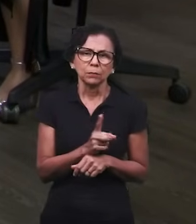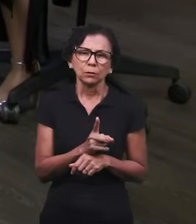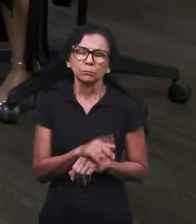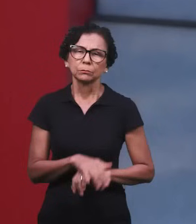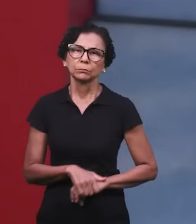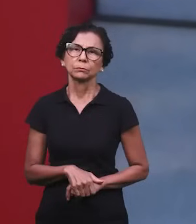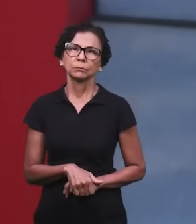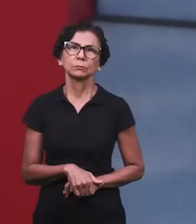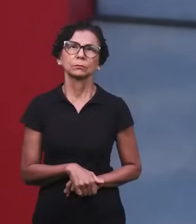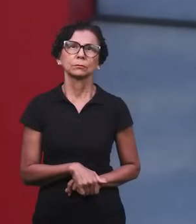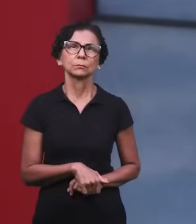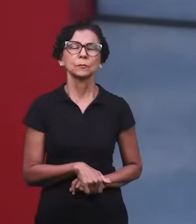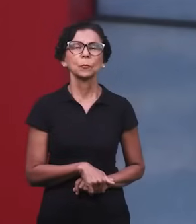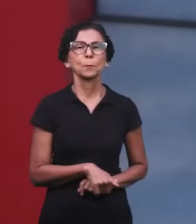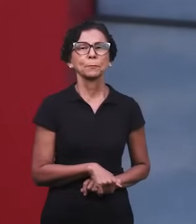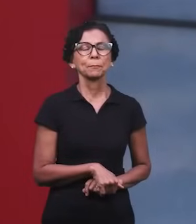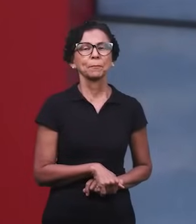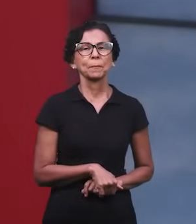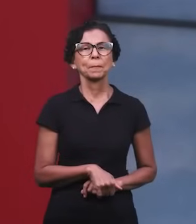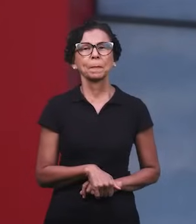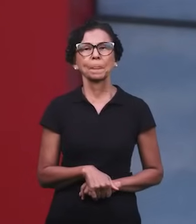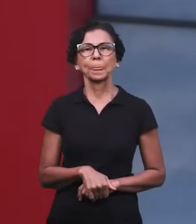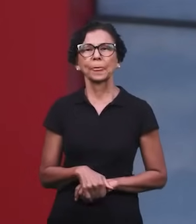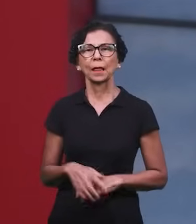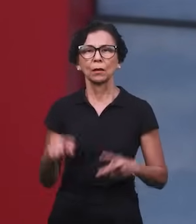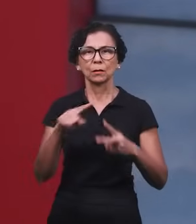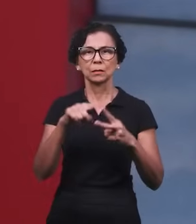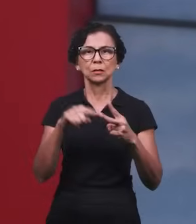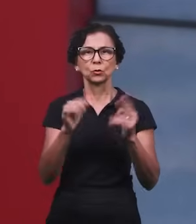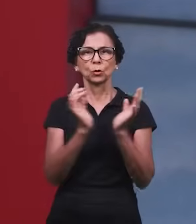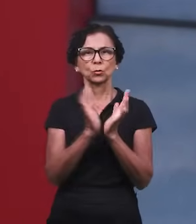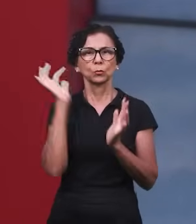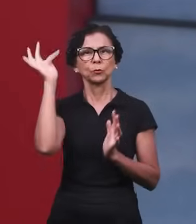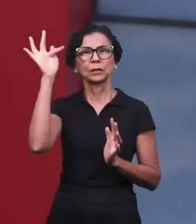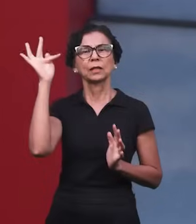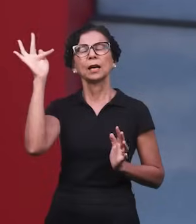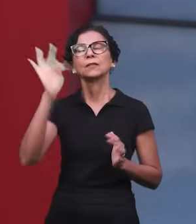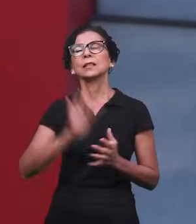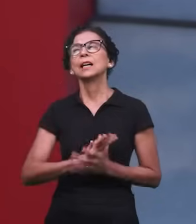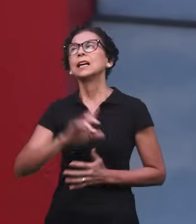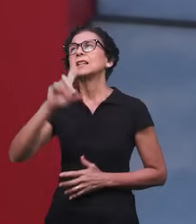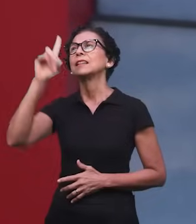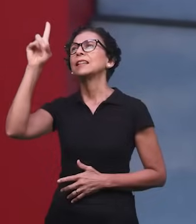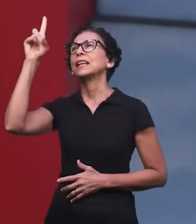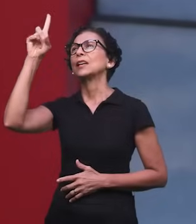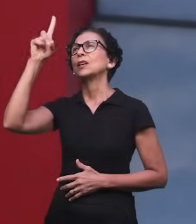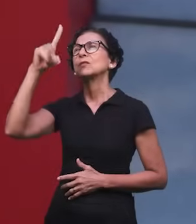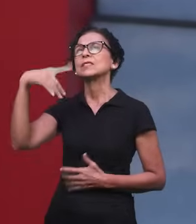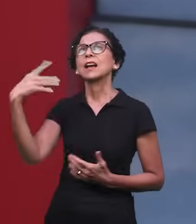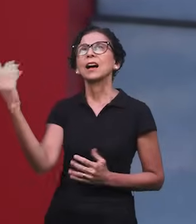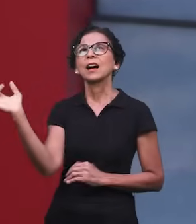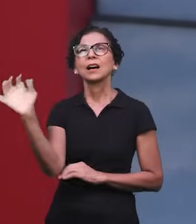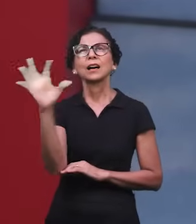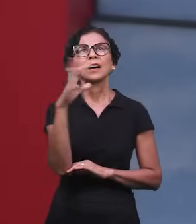visão, né? Então os estoicos e os epicureus tinham ideias assim como Deus está na natureza,